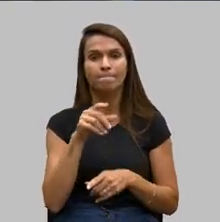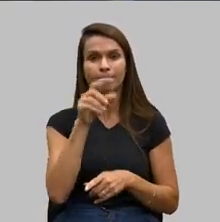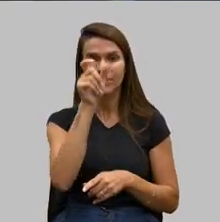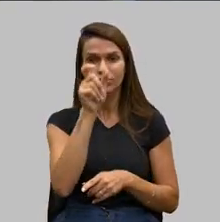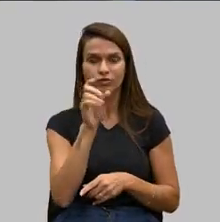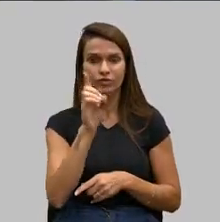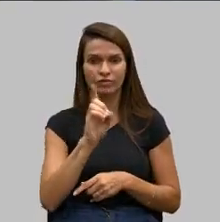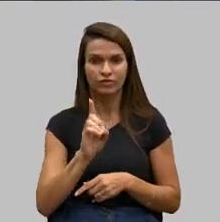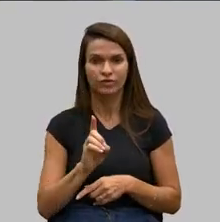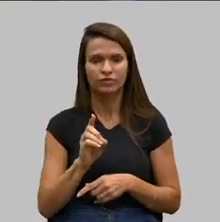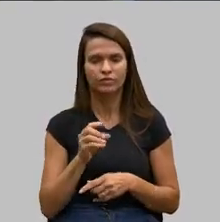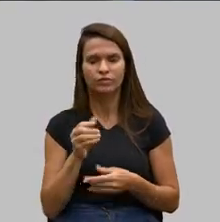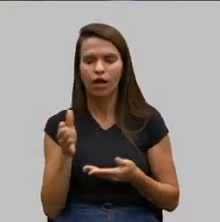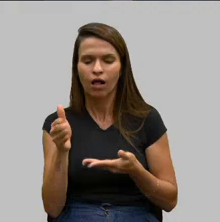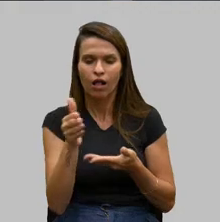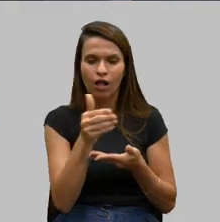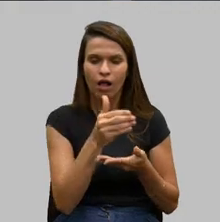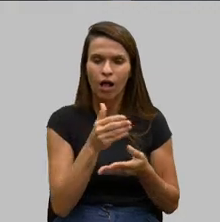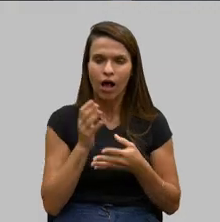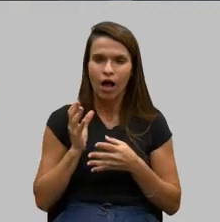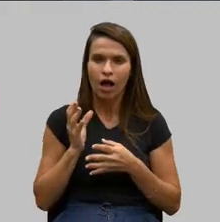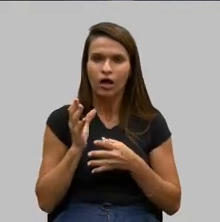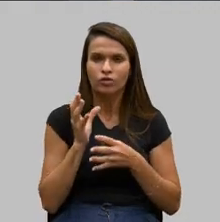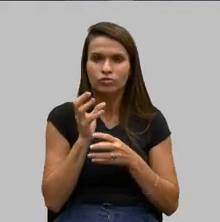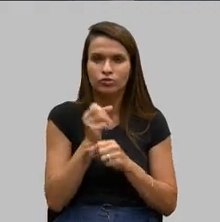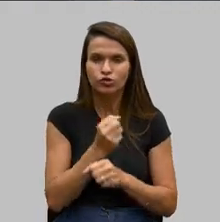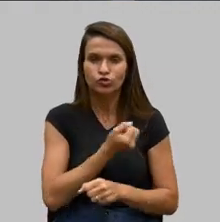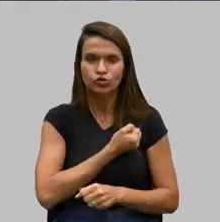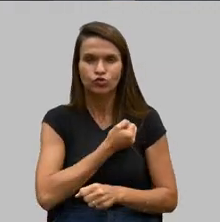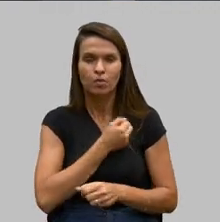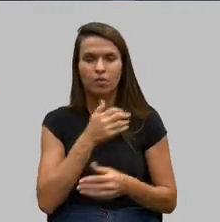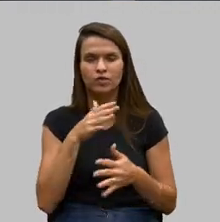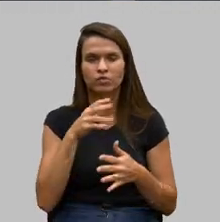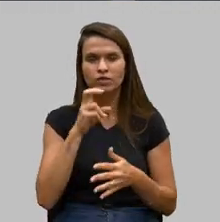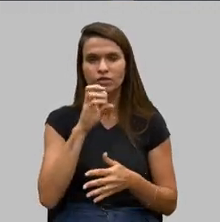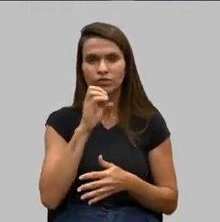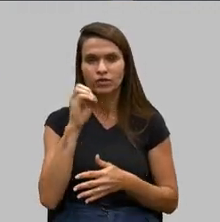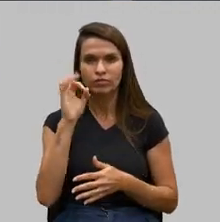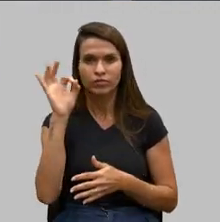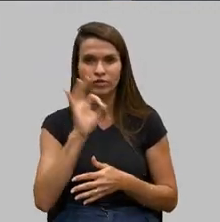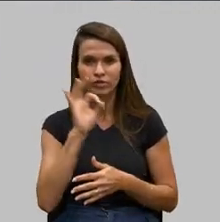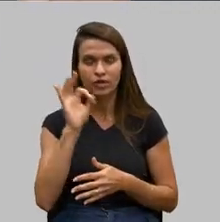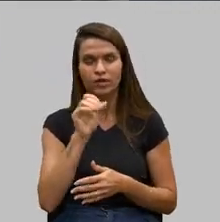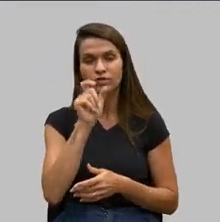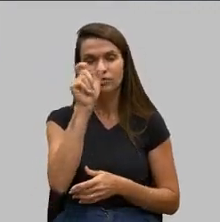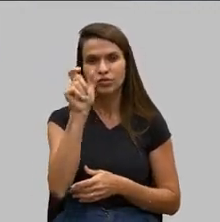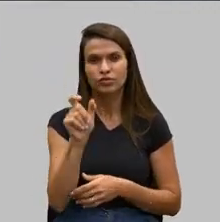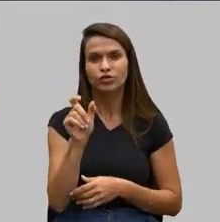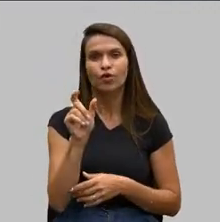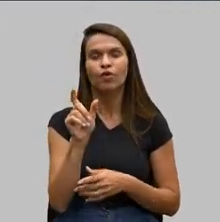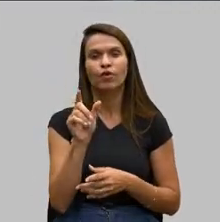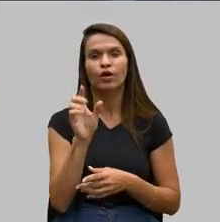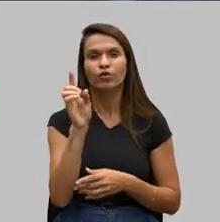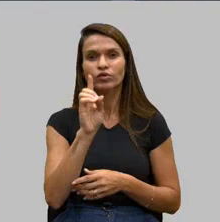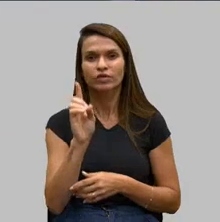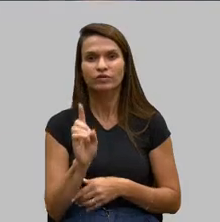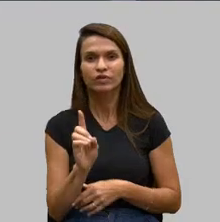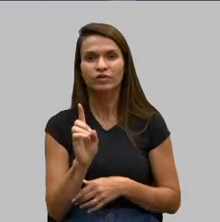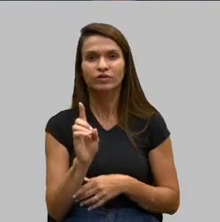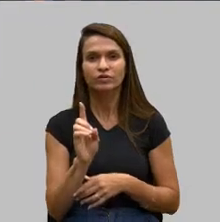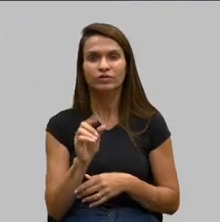olhar os números hoje aproximadamente 50% das pessoas com deficiência já estão em fase de